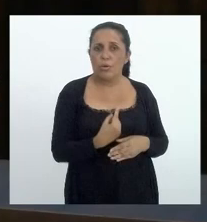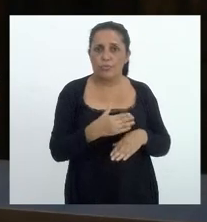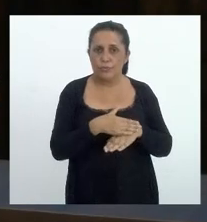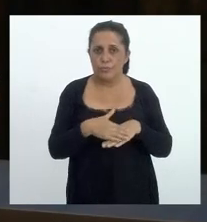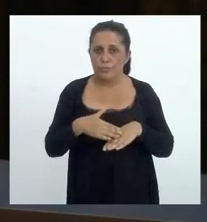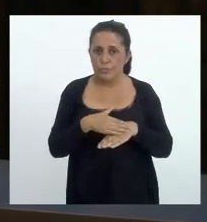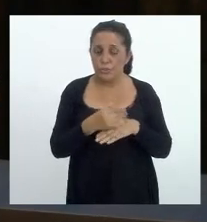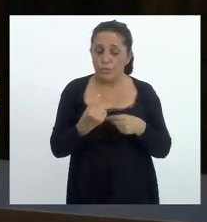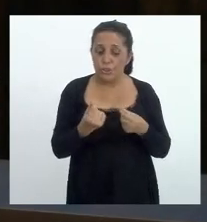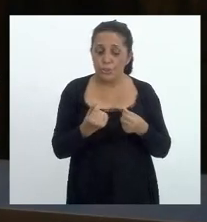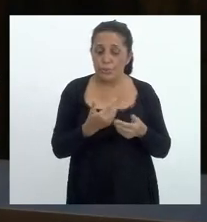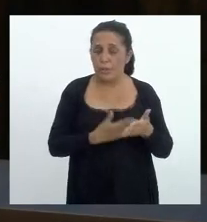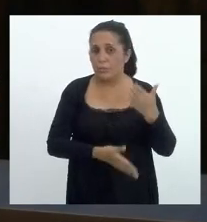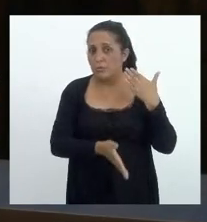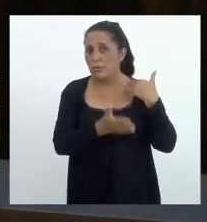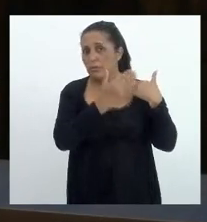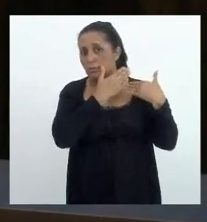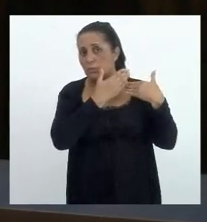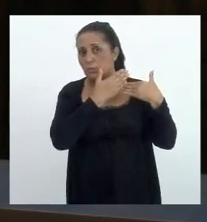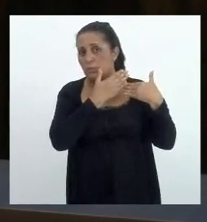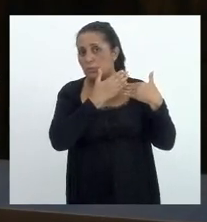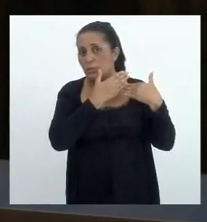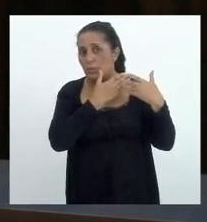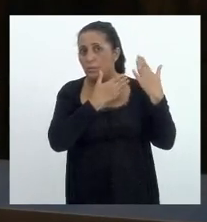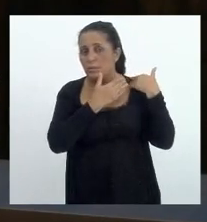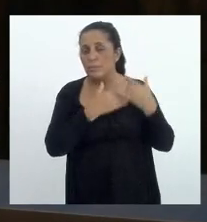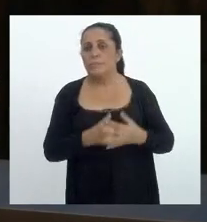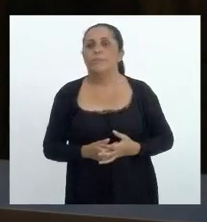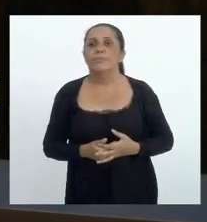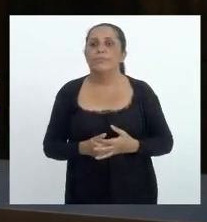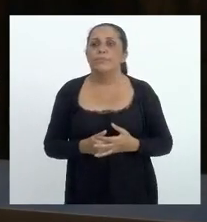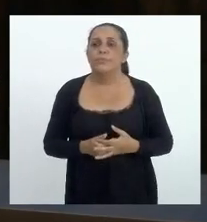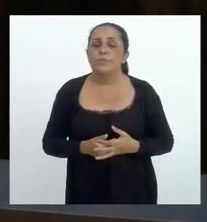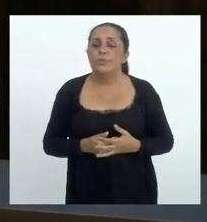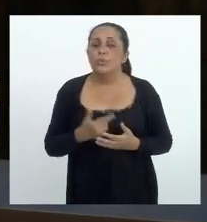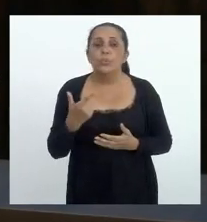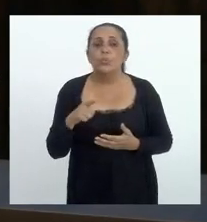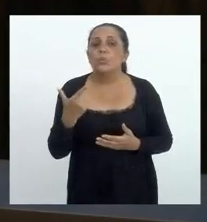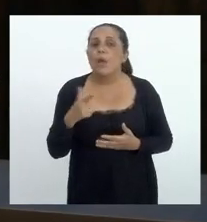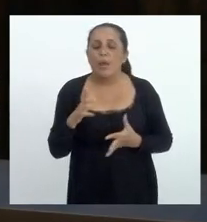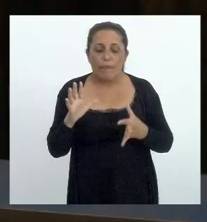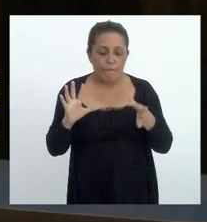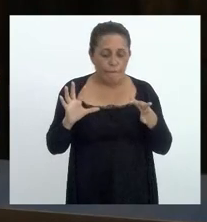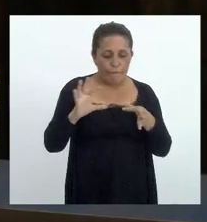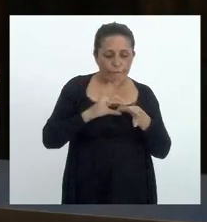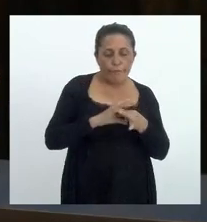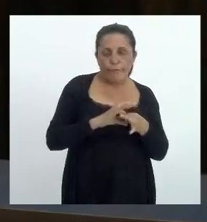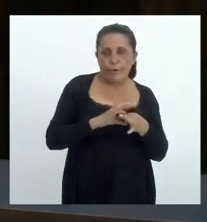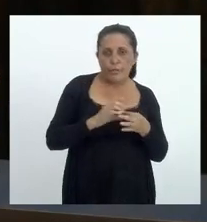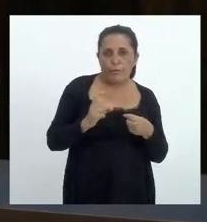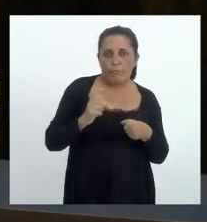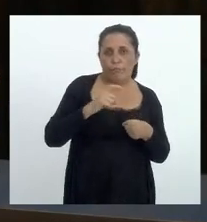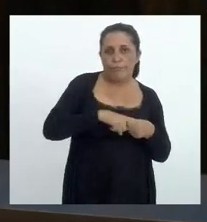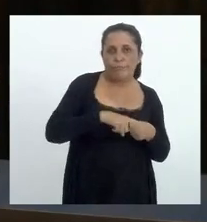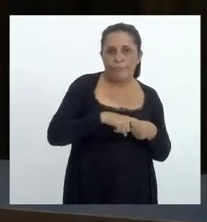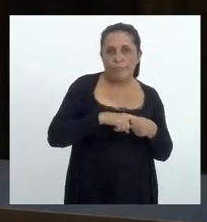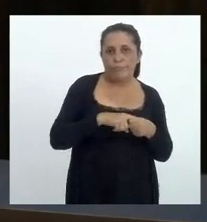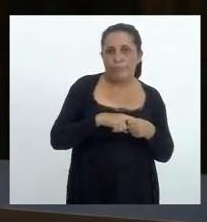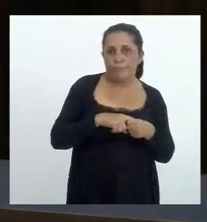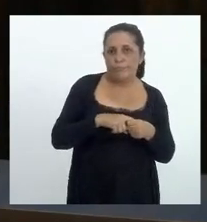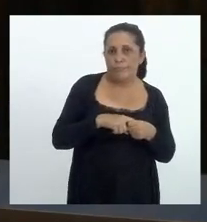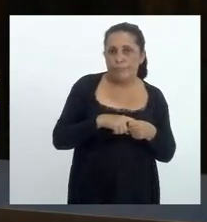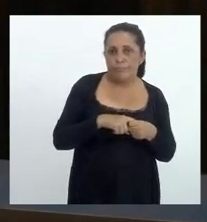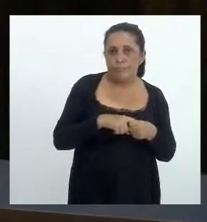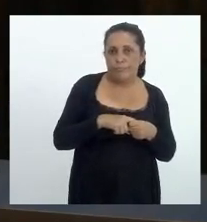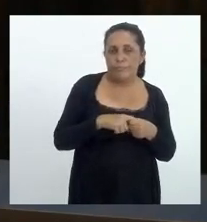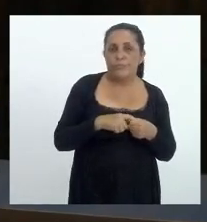despesas primárias. Ou seja, não há vinculação direta de despesa primária com